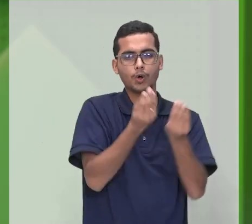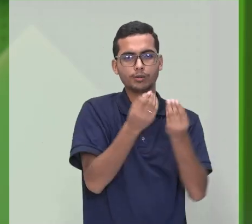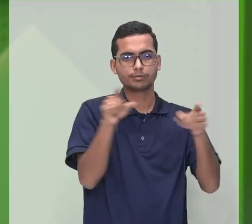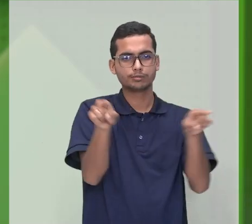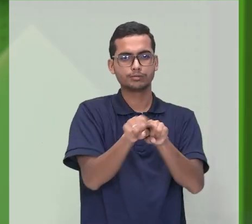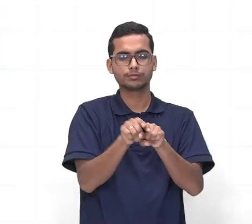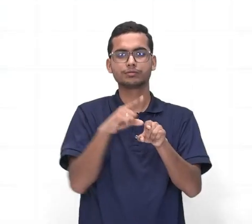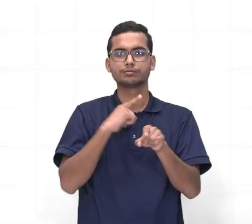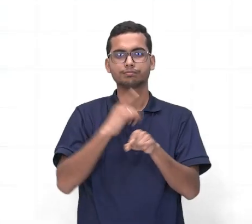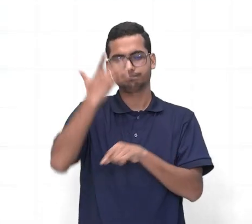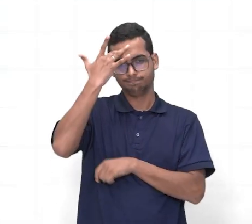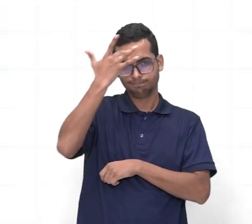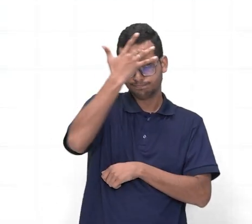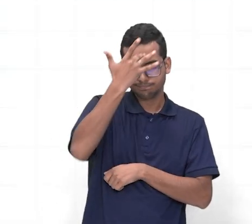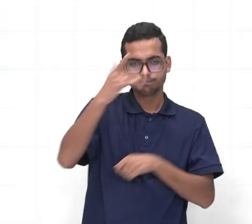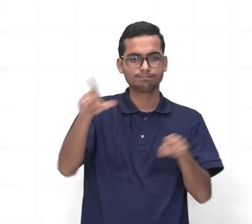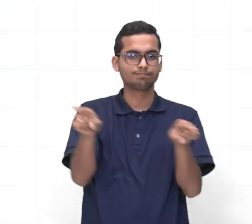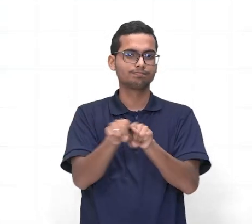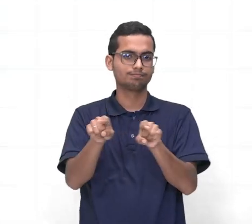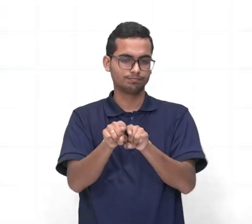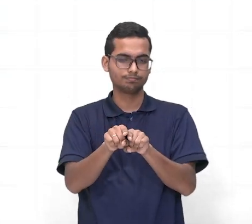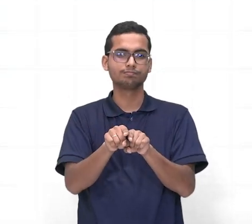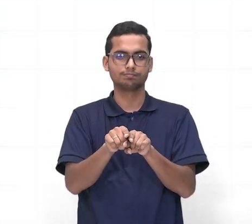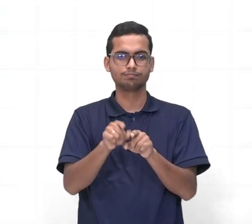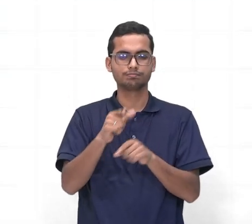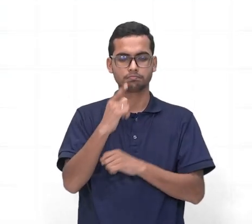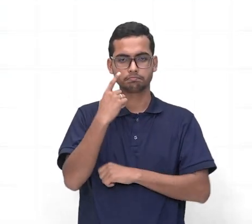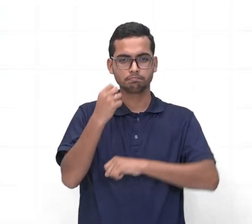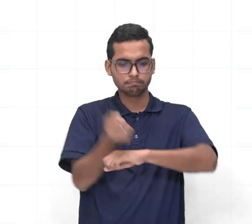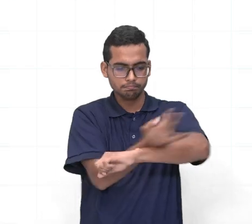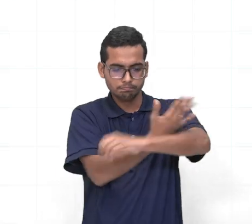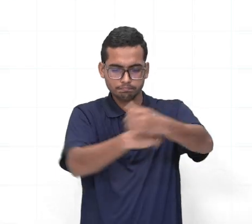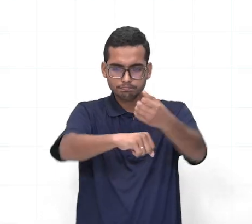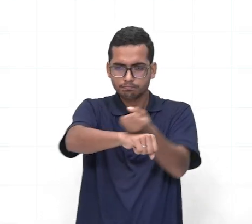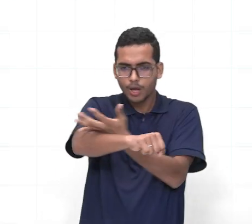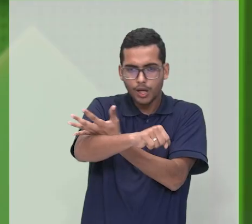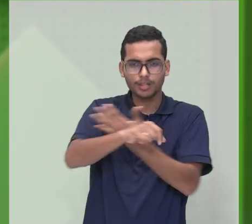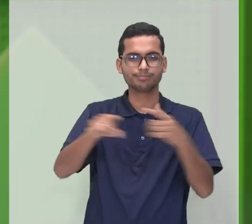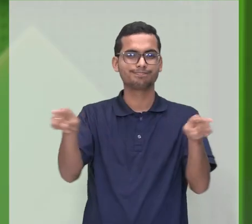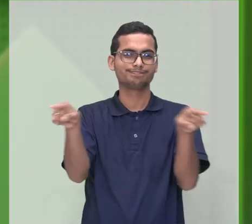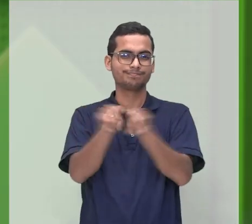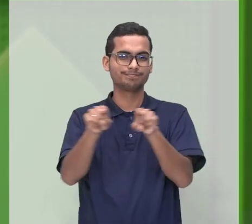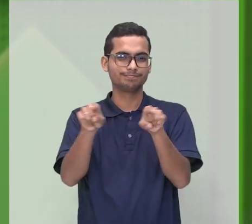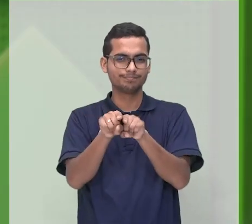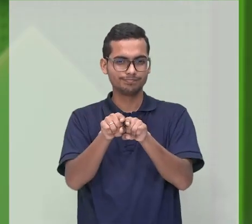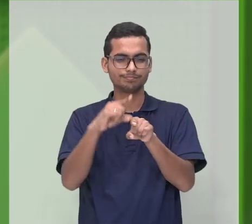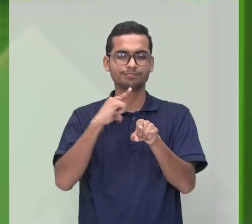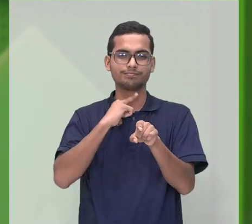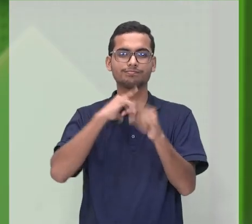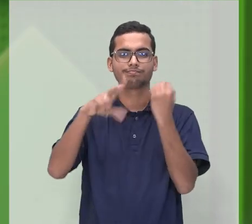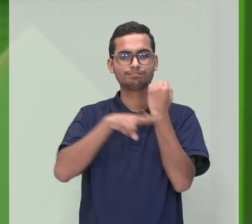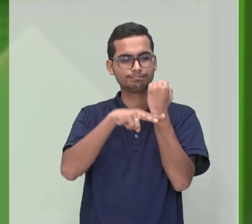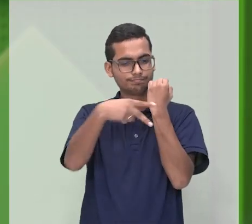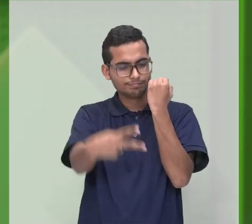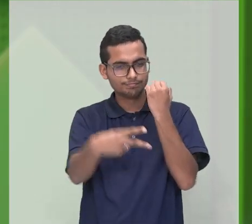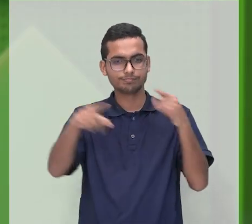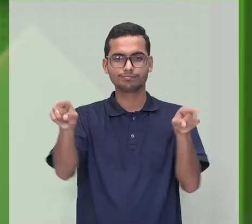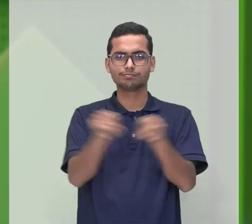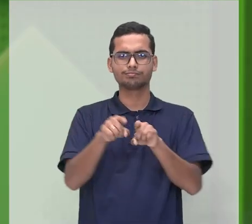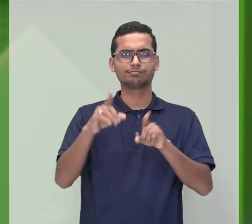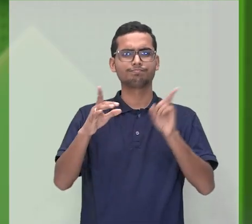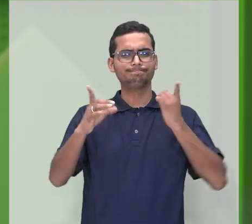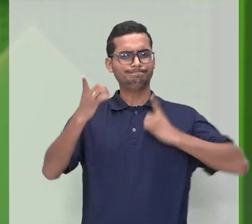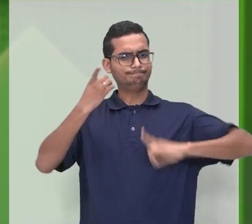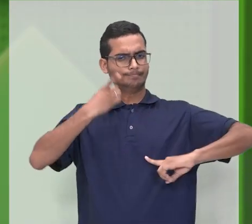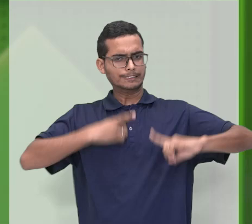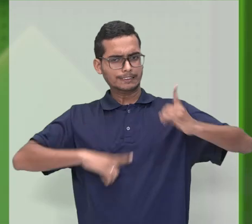e a saúde mental, que durante a pandemia impactou todos com questão de depressão, com questão,